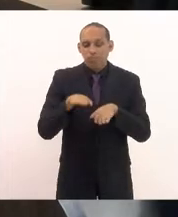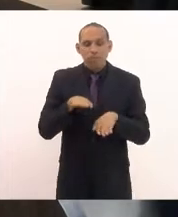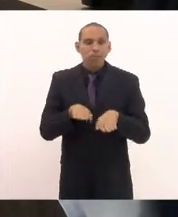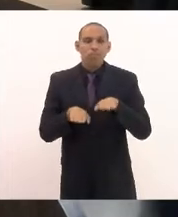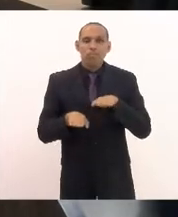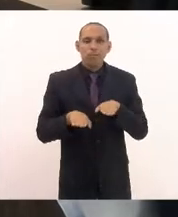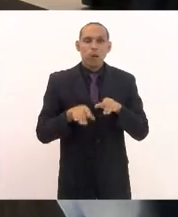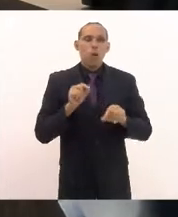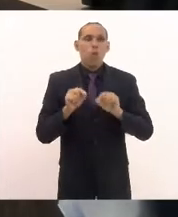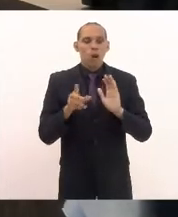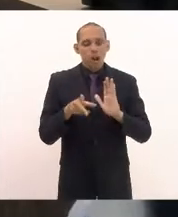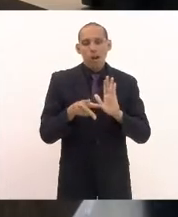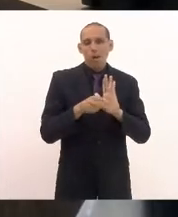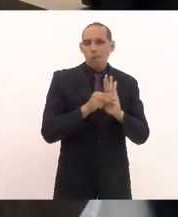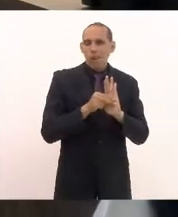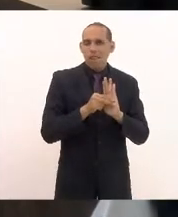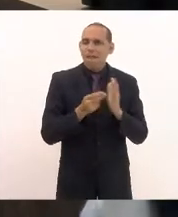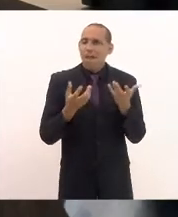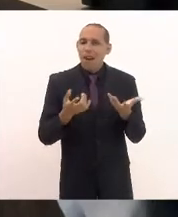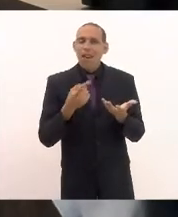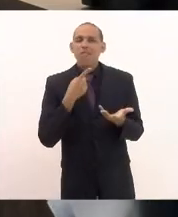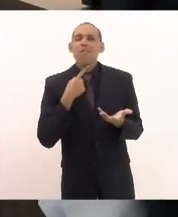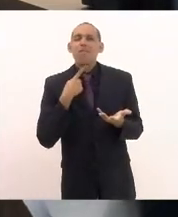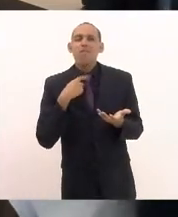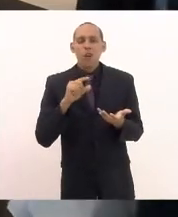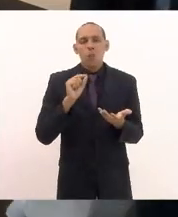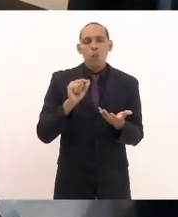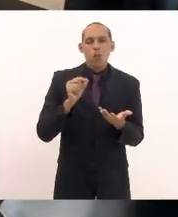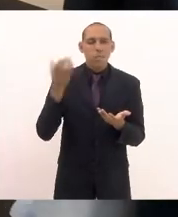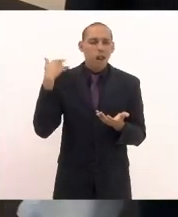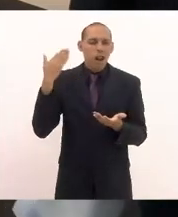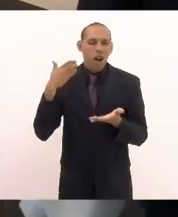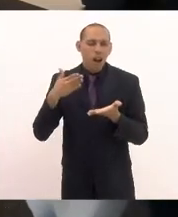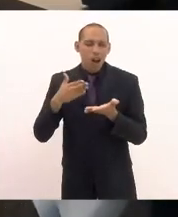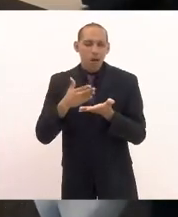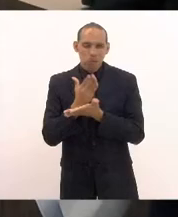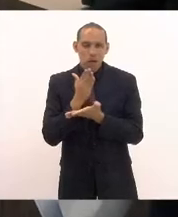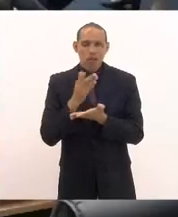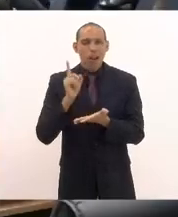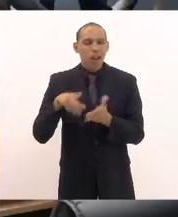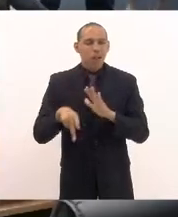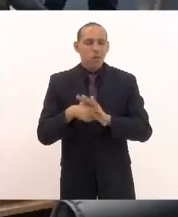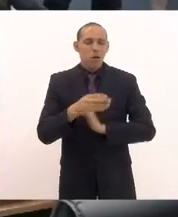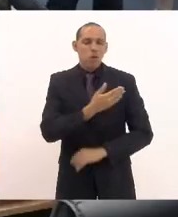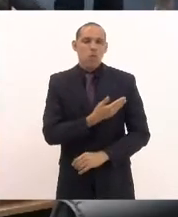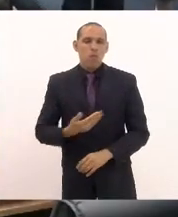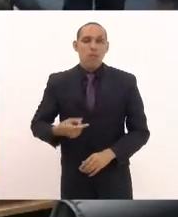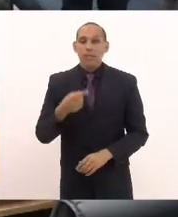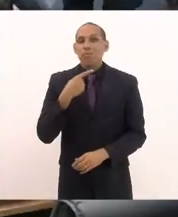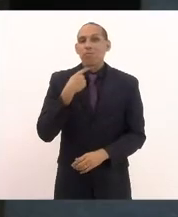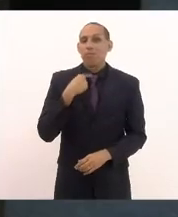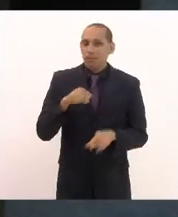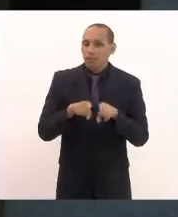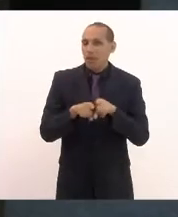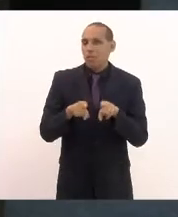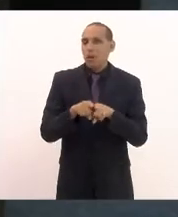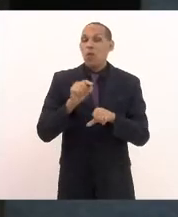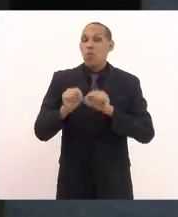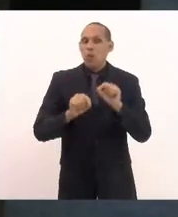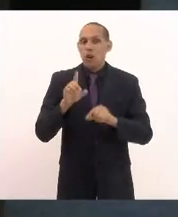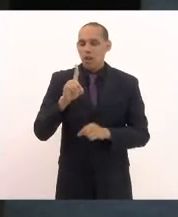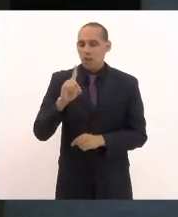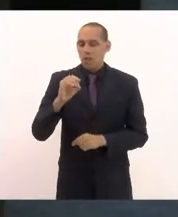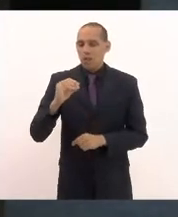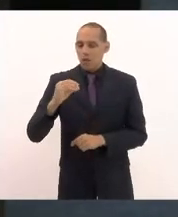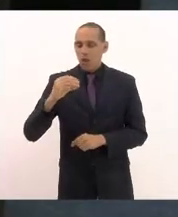nosso intuito de aprovar, lá atrás, quando aprovamos uma mensagem do governo, que os DOC 2